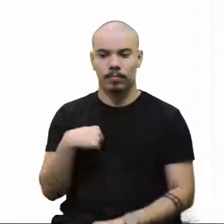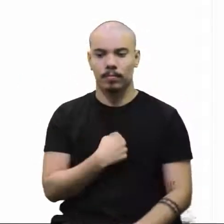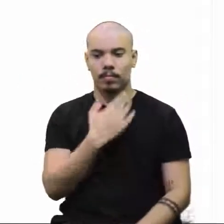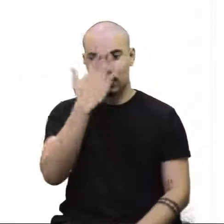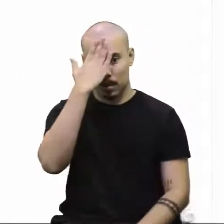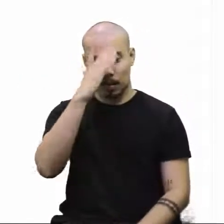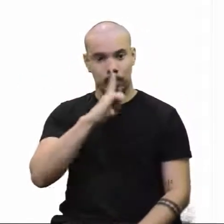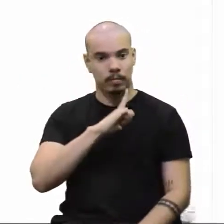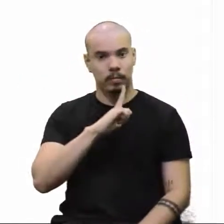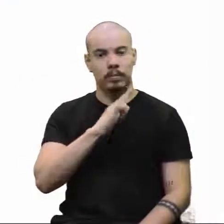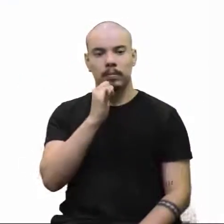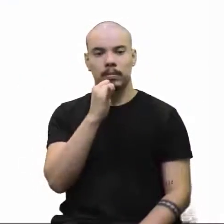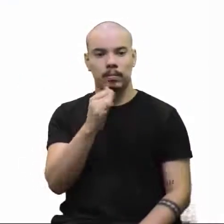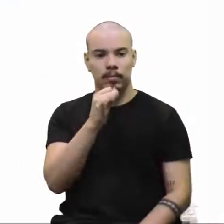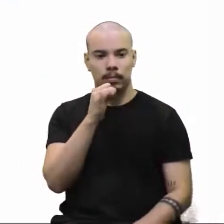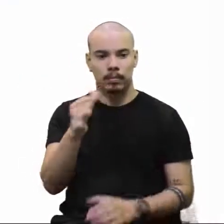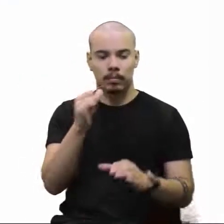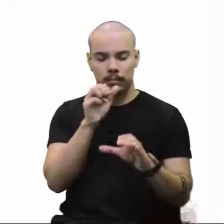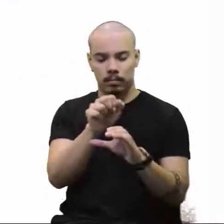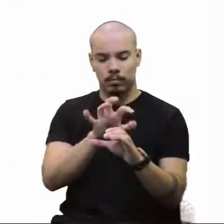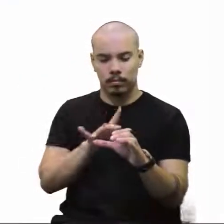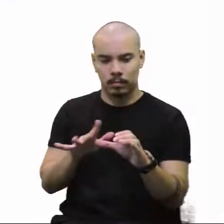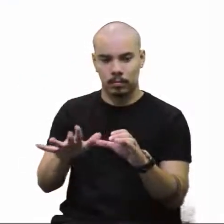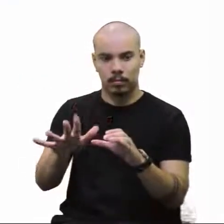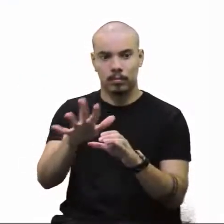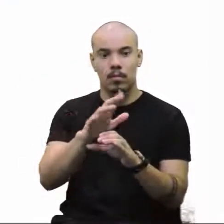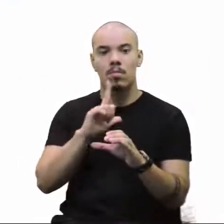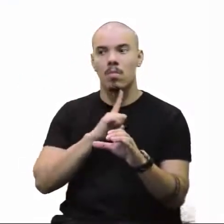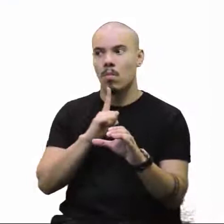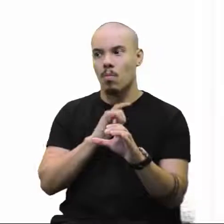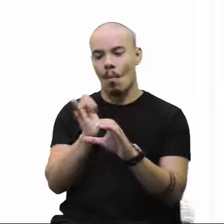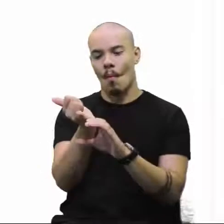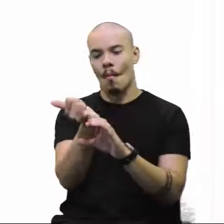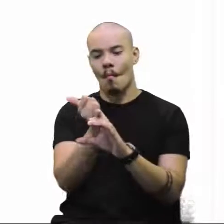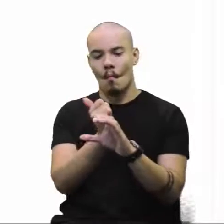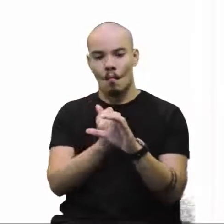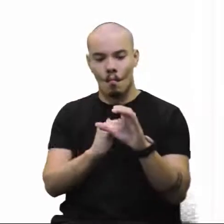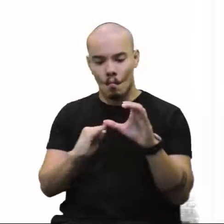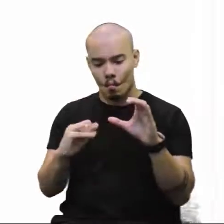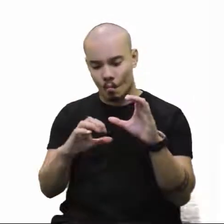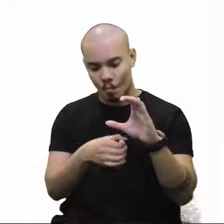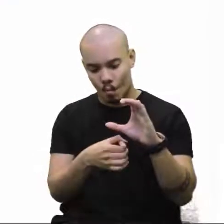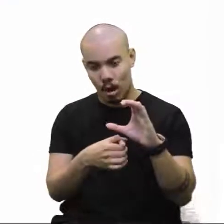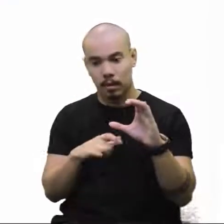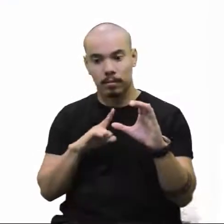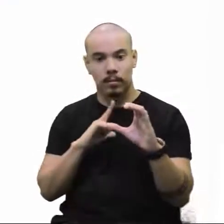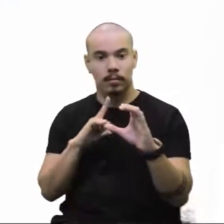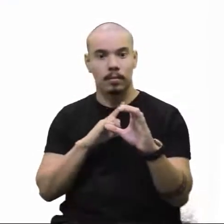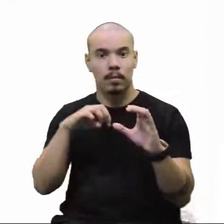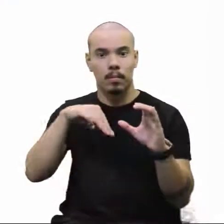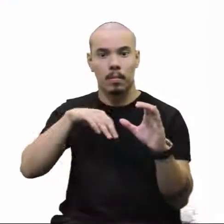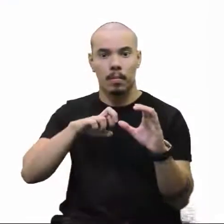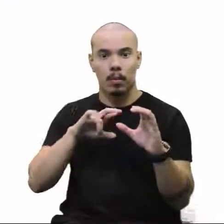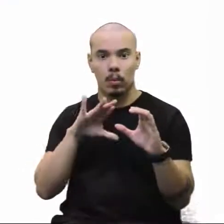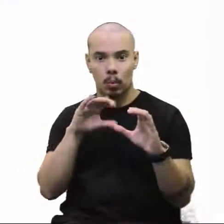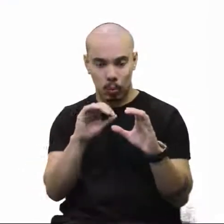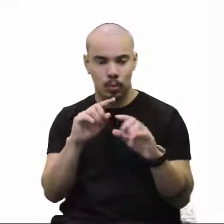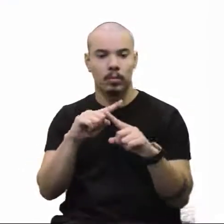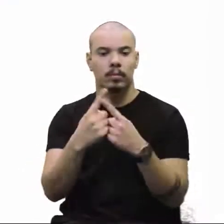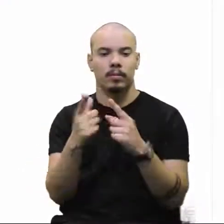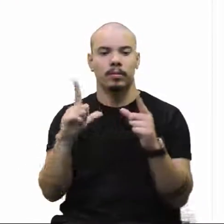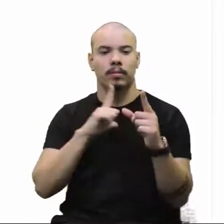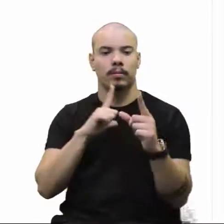corrente elétrica passando, né, por esse de mercúrio fio. Aí, né? Isso. Chega na cuba de mercúrio, esse disco